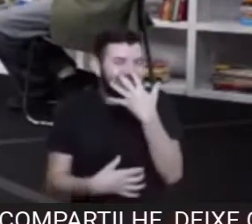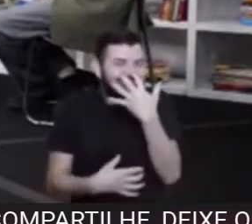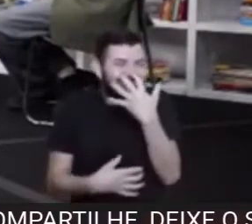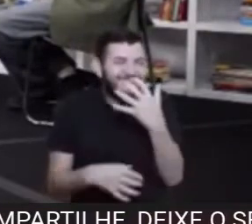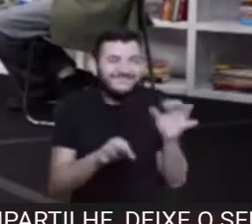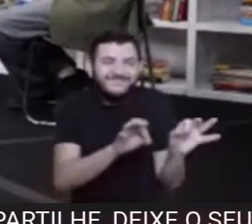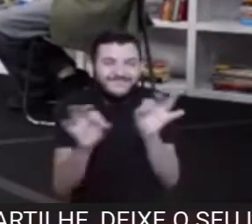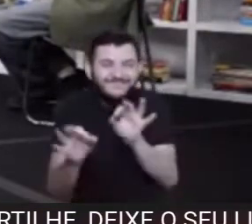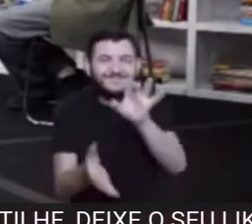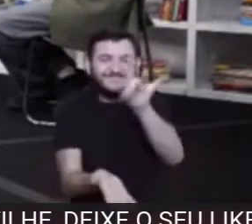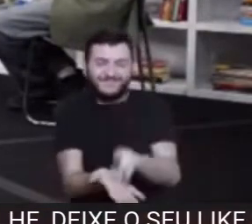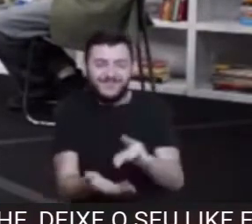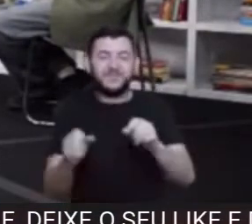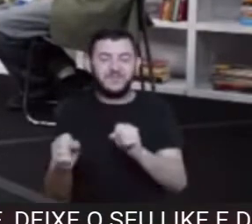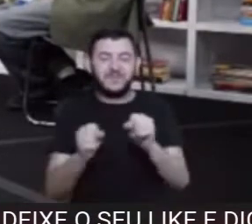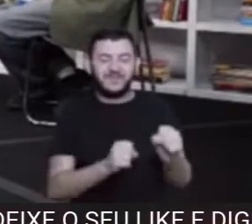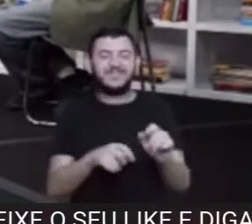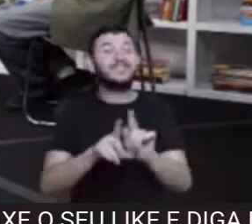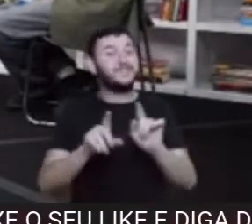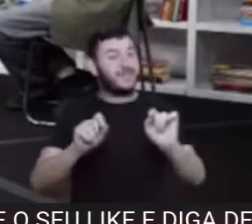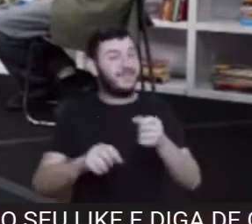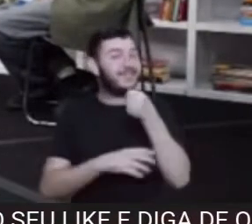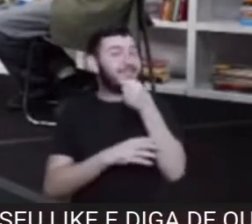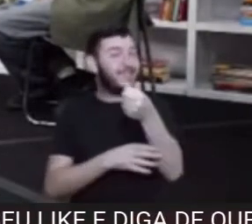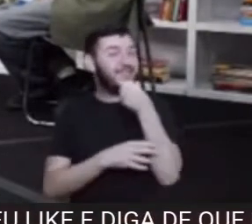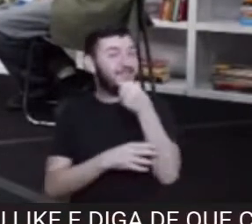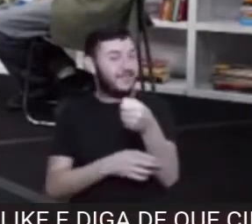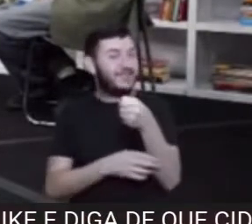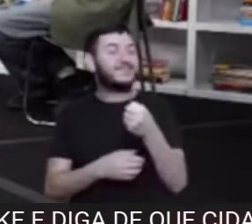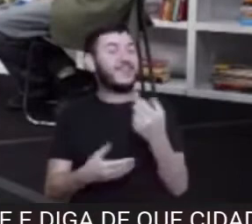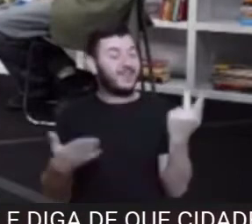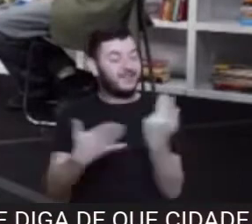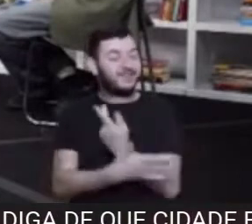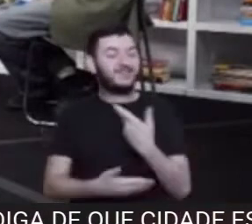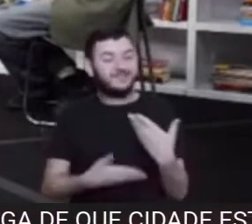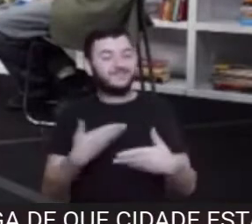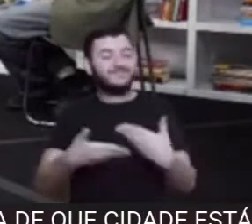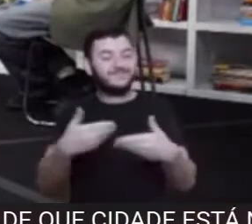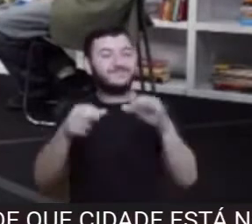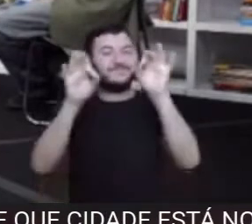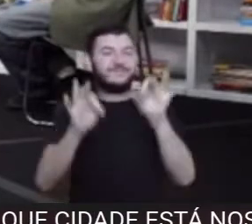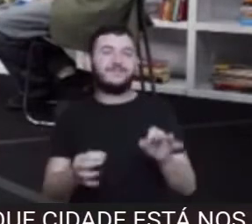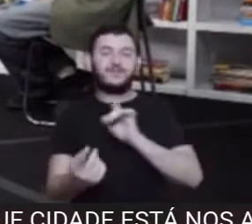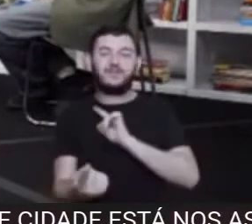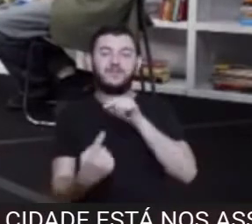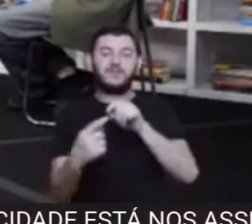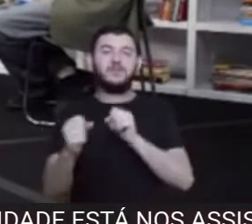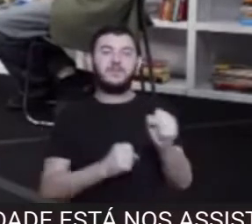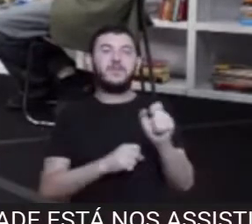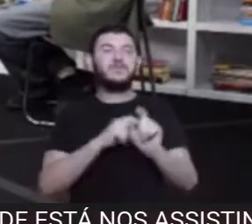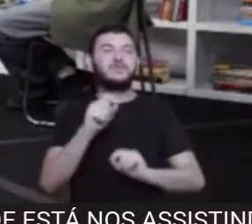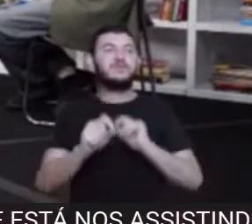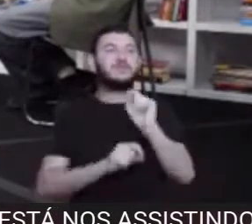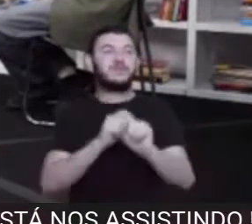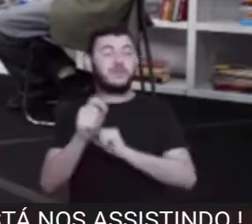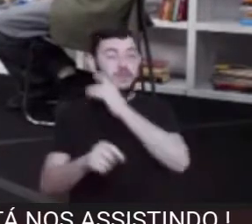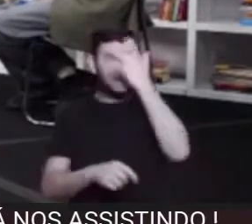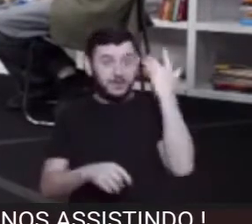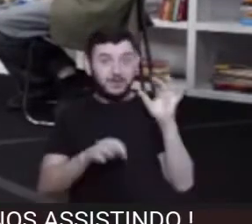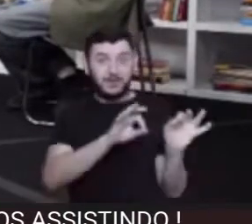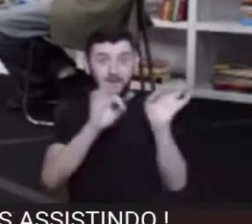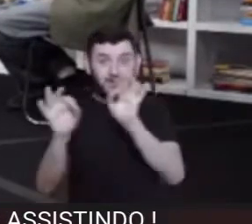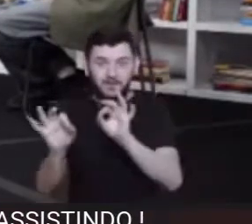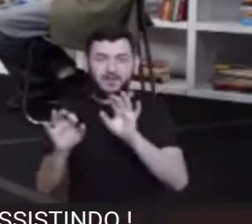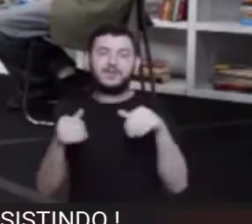numa boa, sendo feita para esclarecer aí o pessoal que está nos acompanhando. Então, desejo a